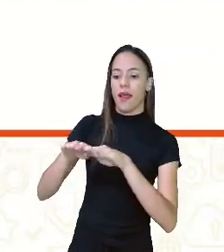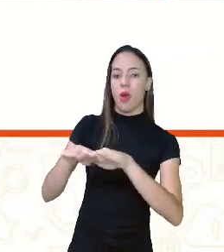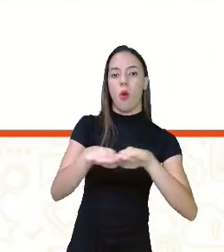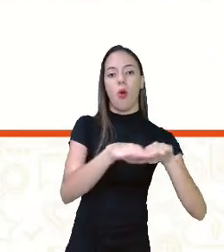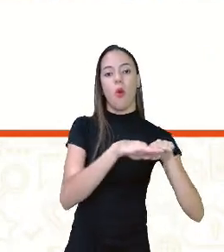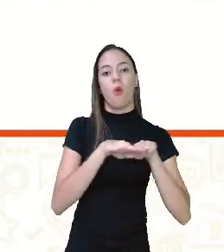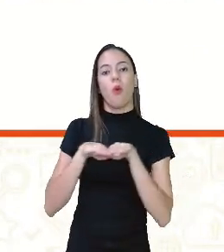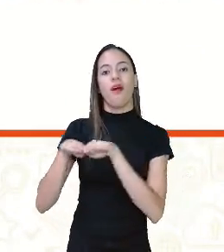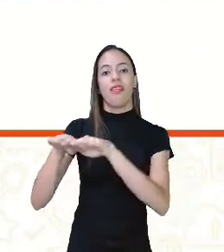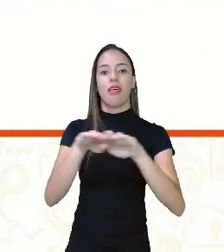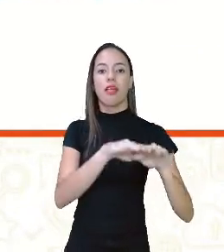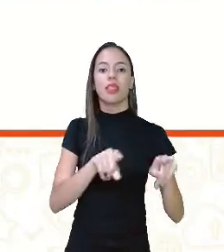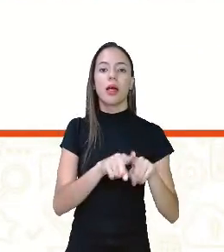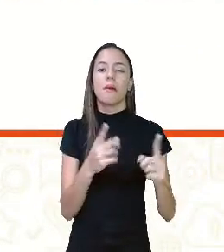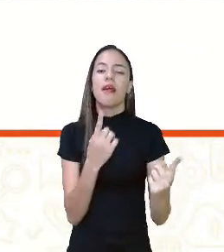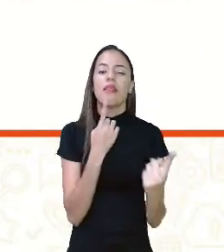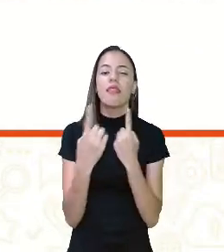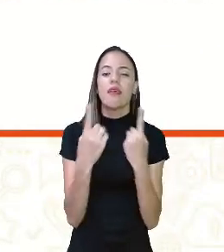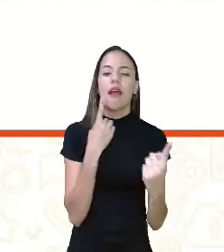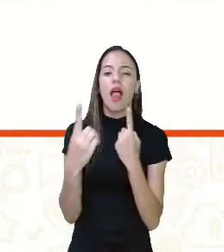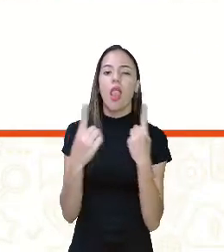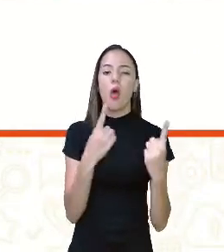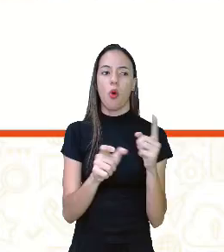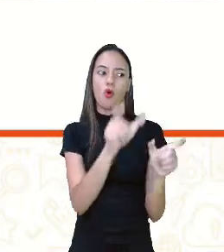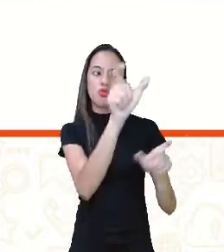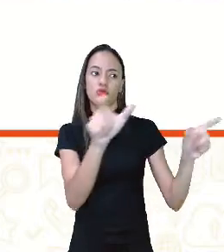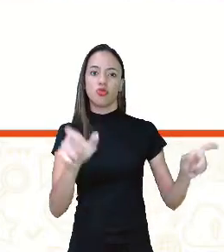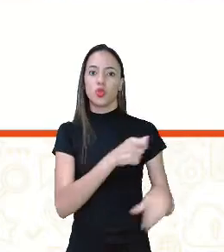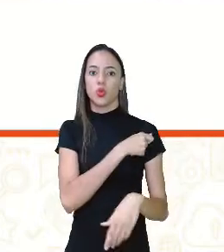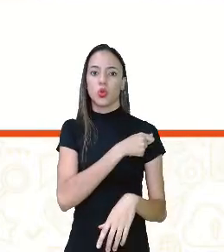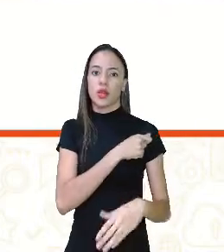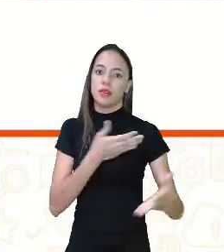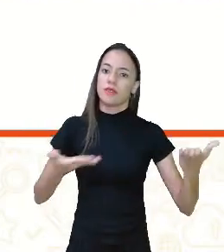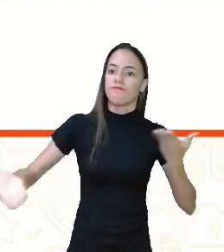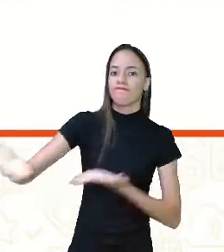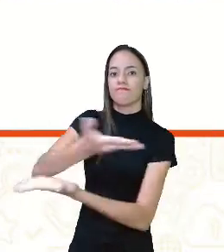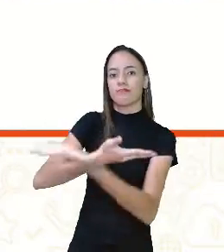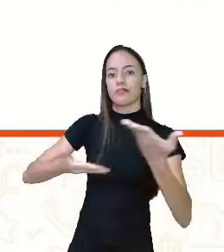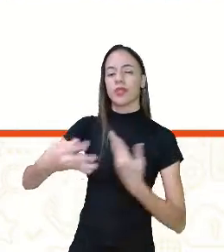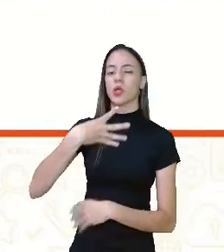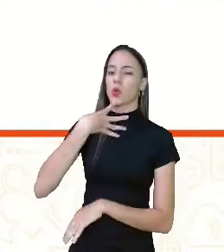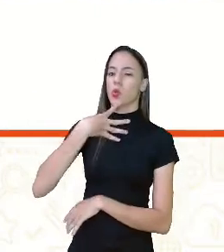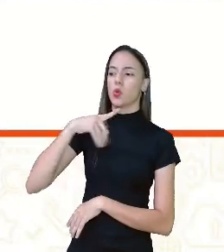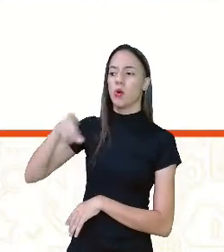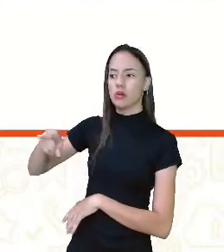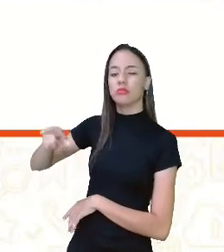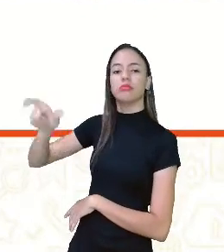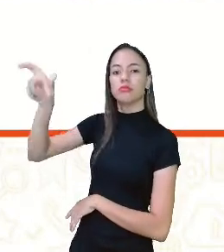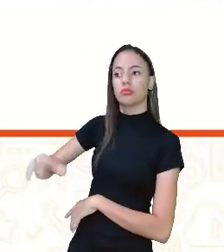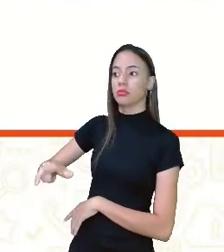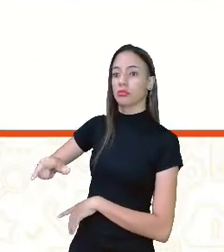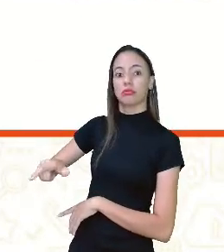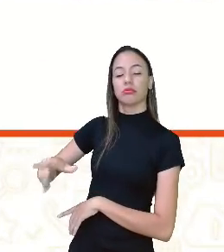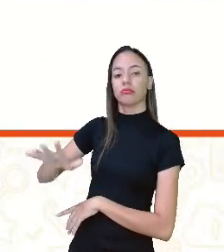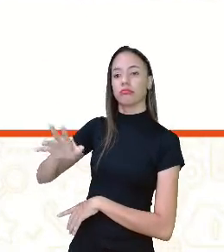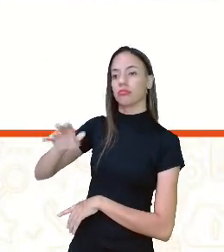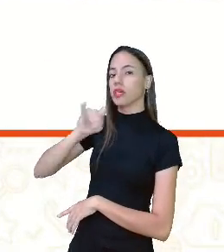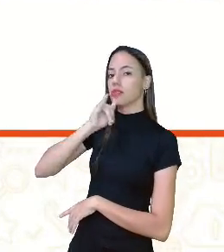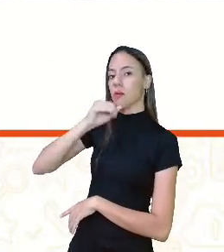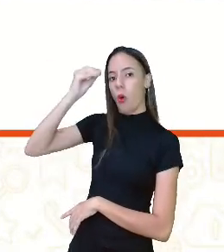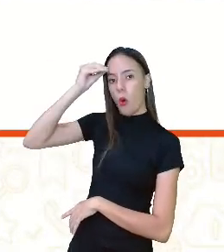e dialógica com os seus estudantes, reconhecendo seus saberes e a sua capacidade